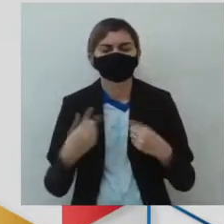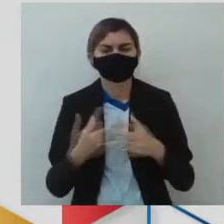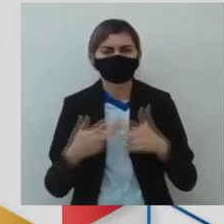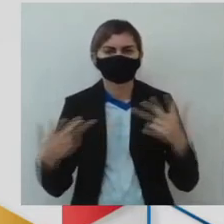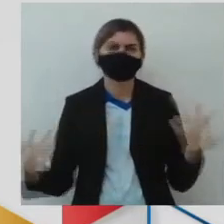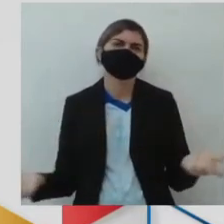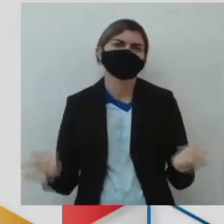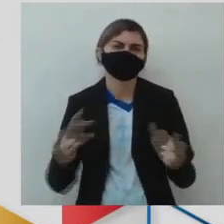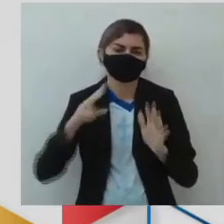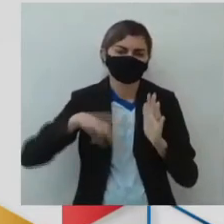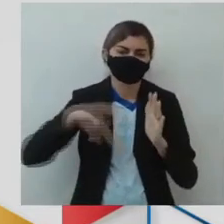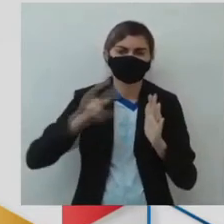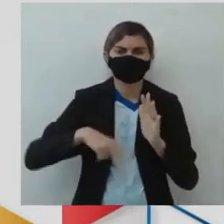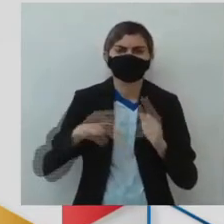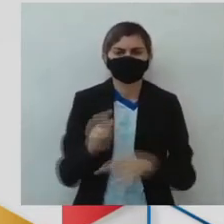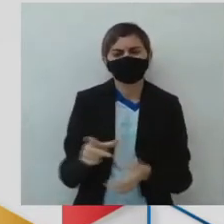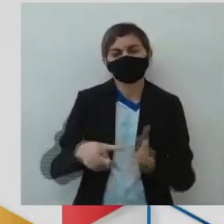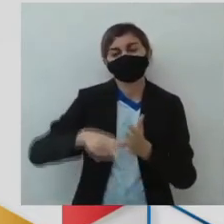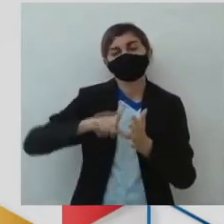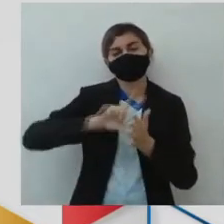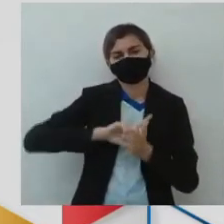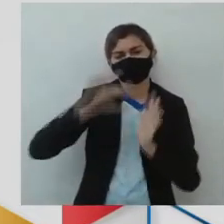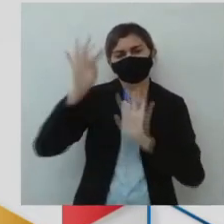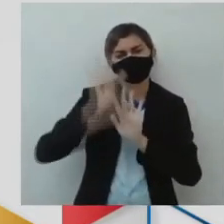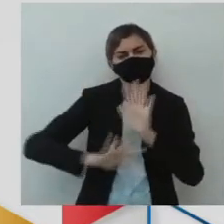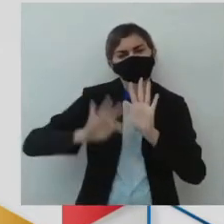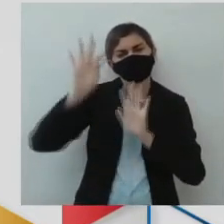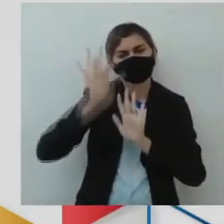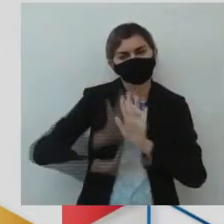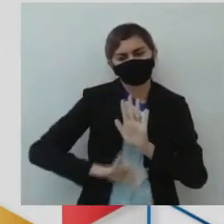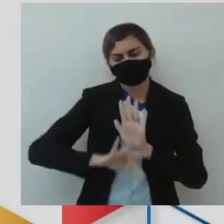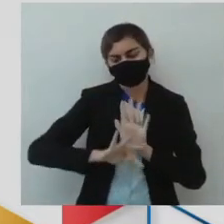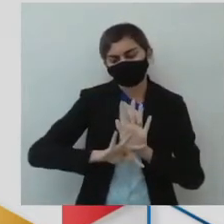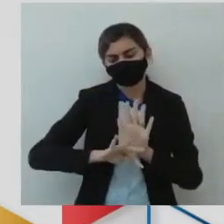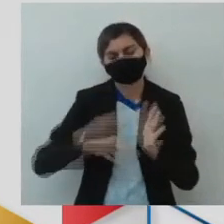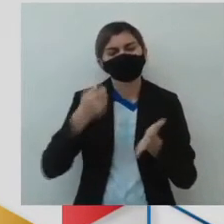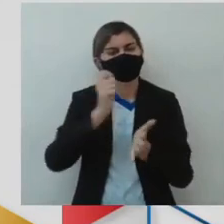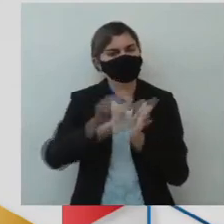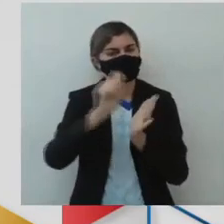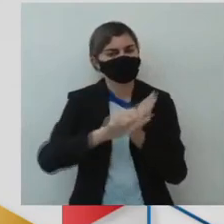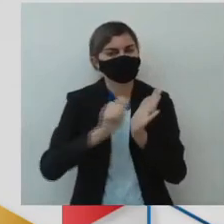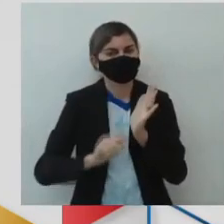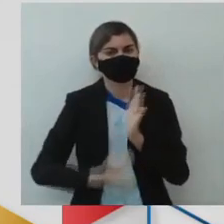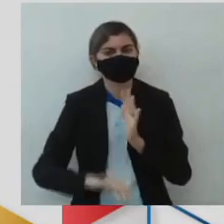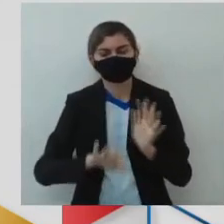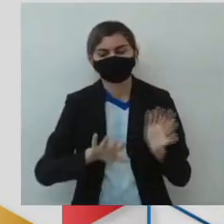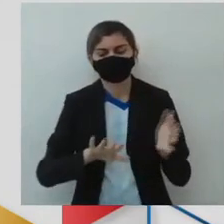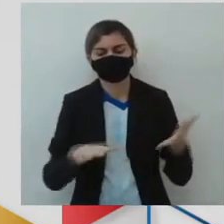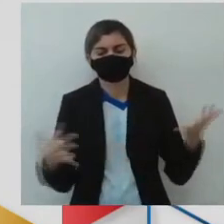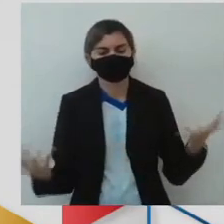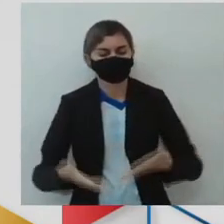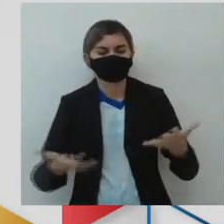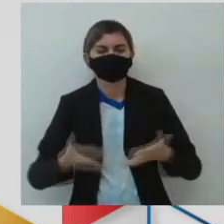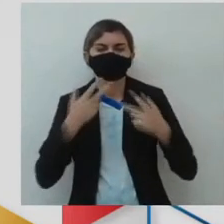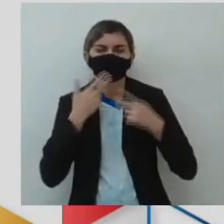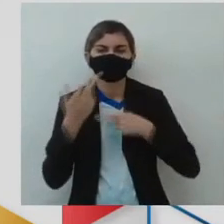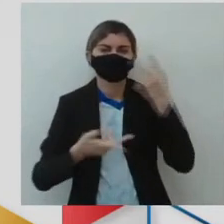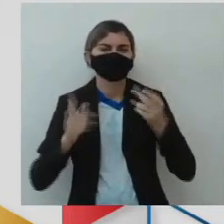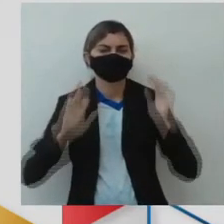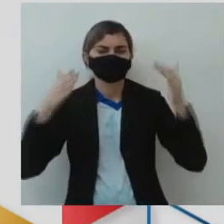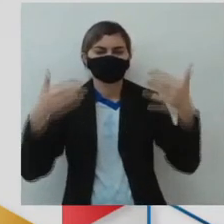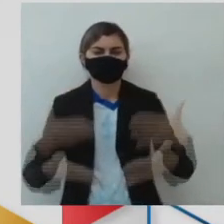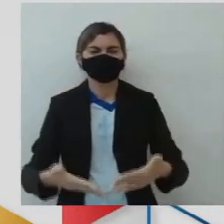uma Museu uma leitura prévia Neves textos e anotação agora vamos falar especificamente